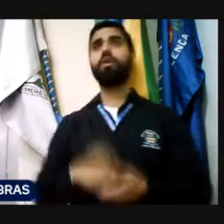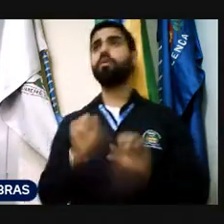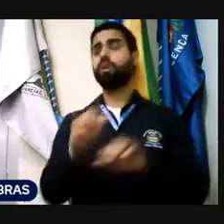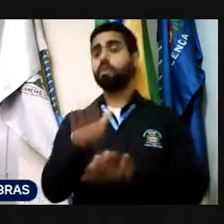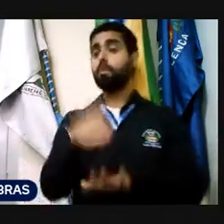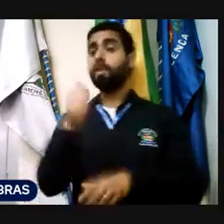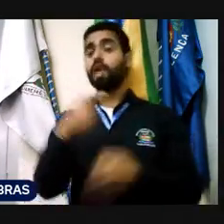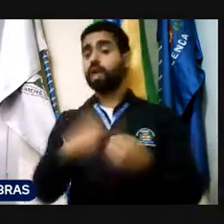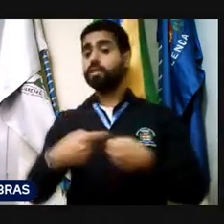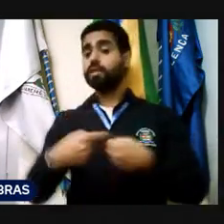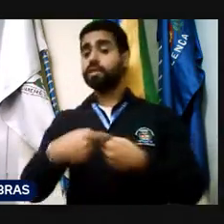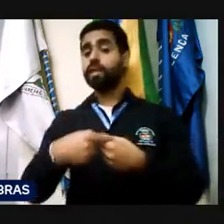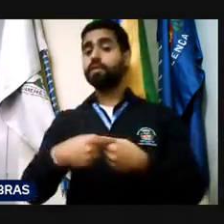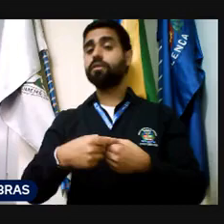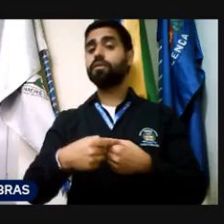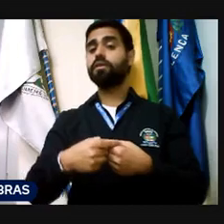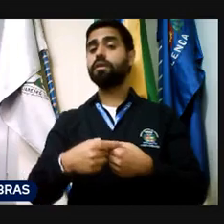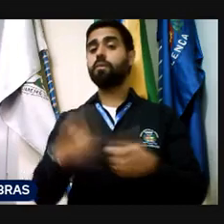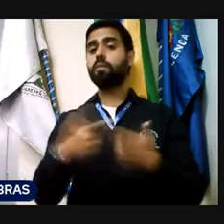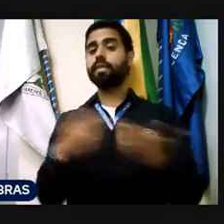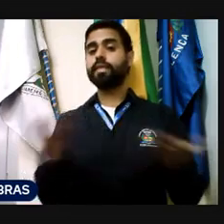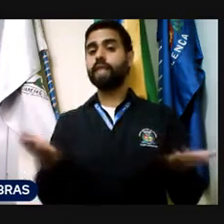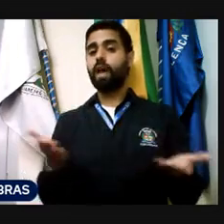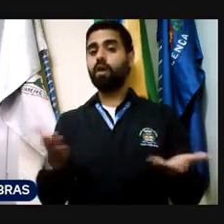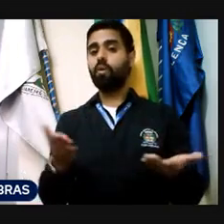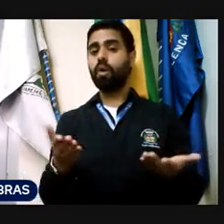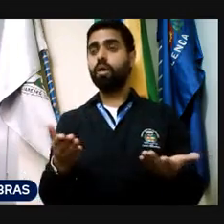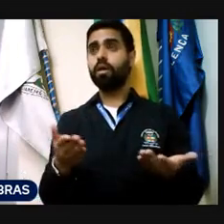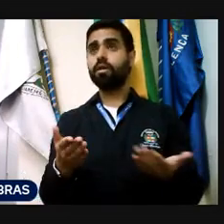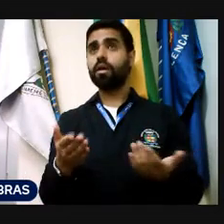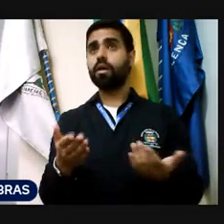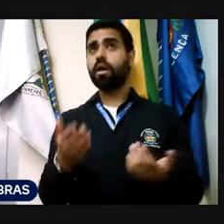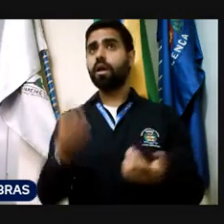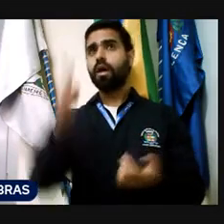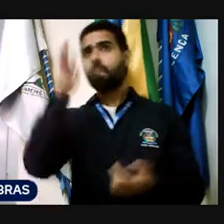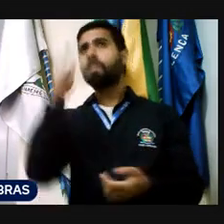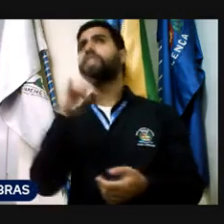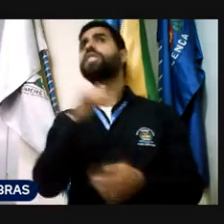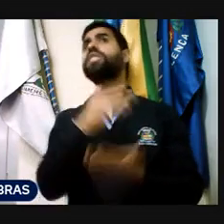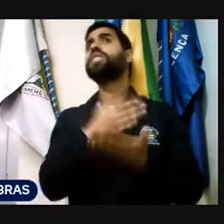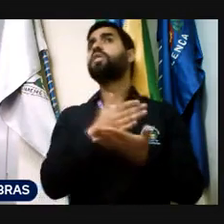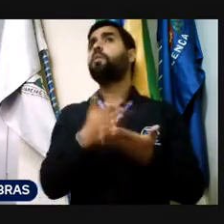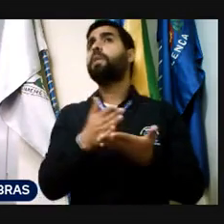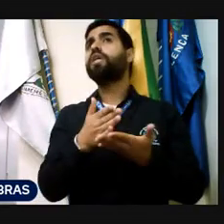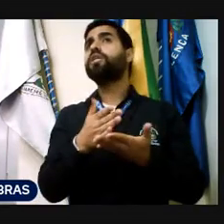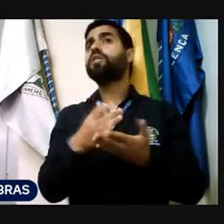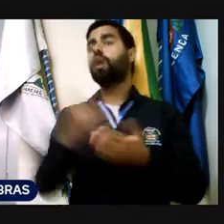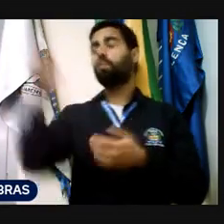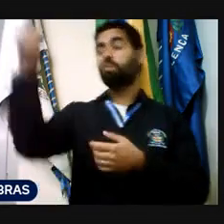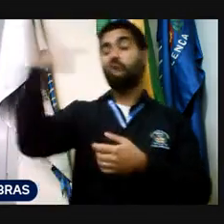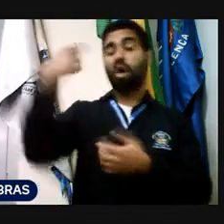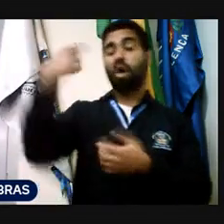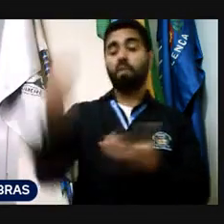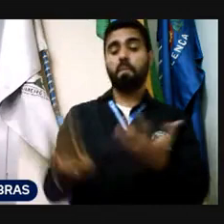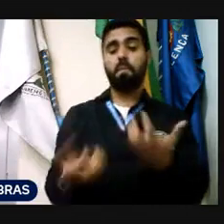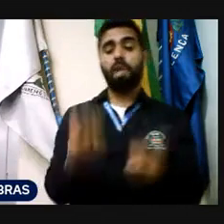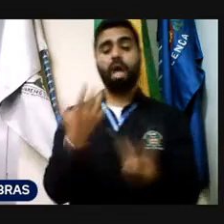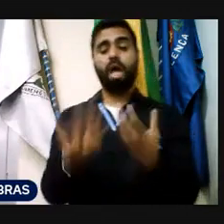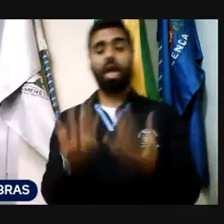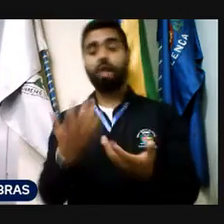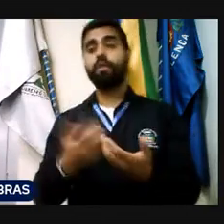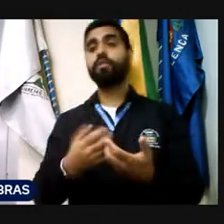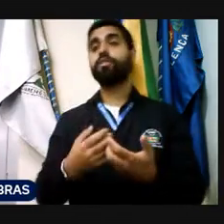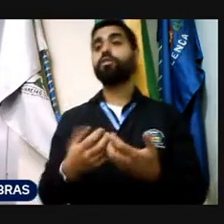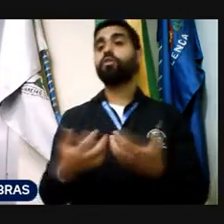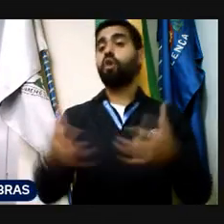cidade, porque se agora está desse jeito, pensa bem na época que chega a época do verão, então. Os matos começam a crescer, chega a chuva,